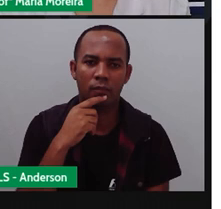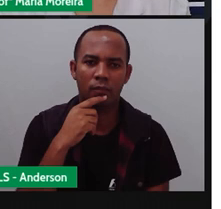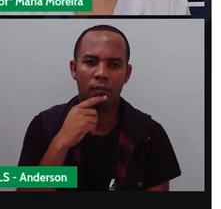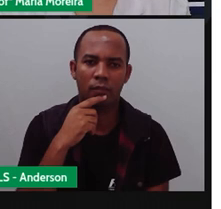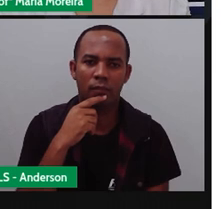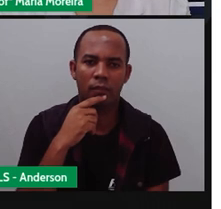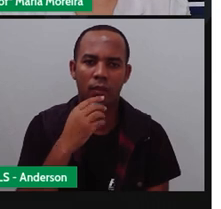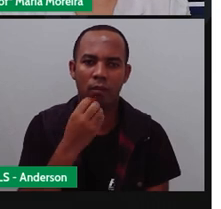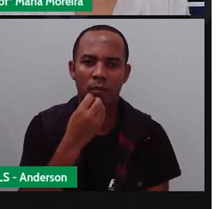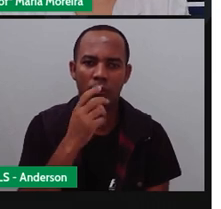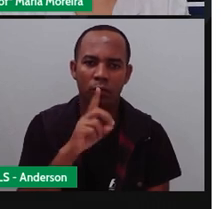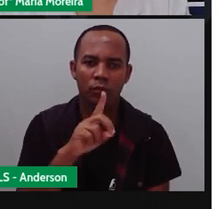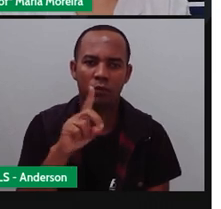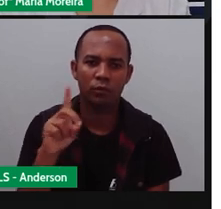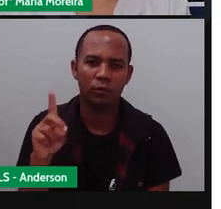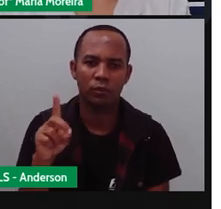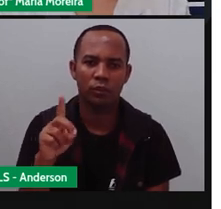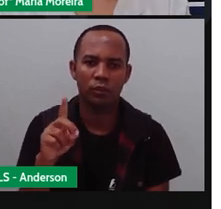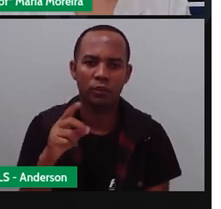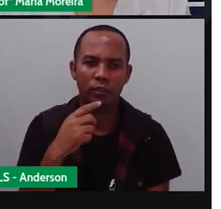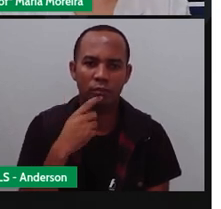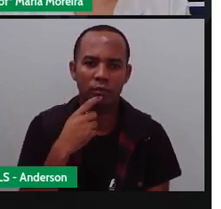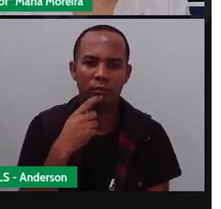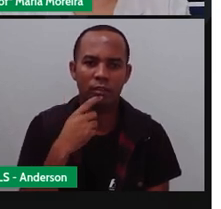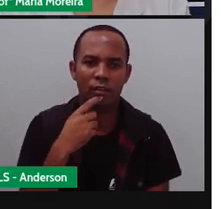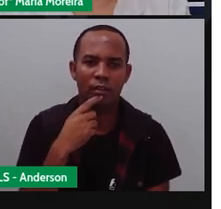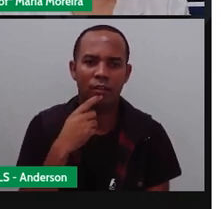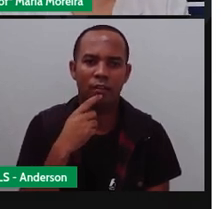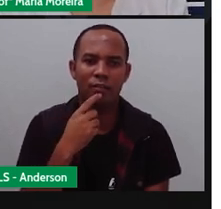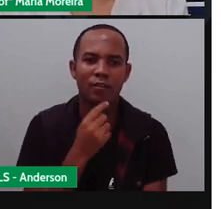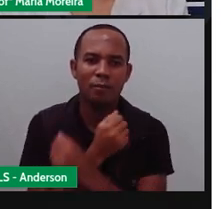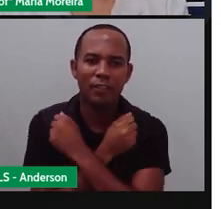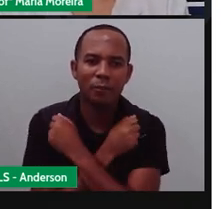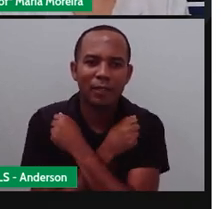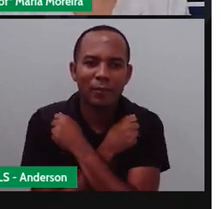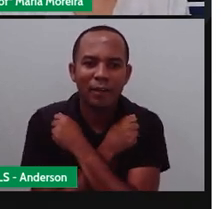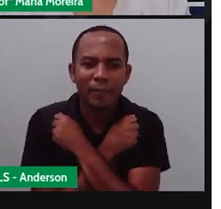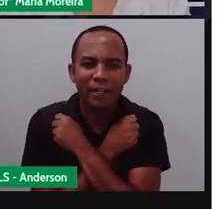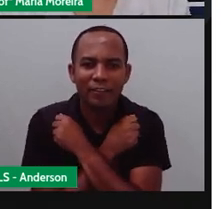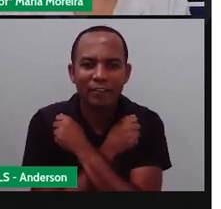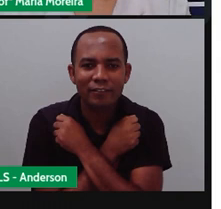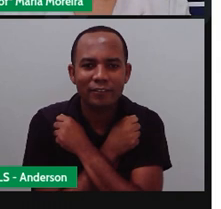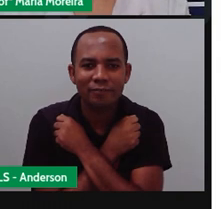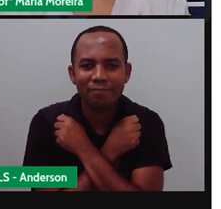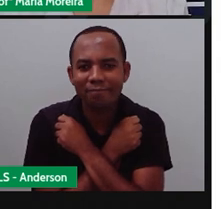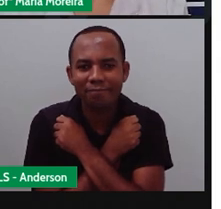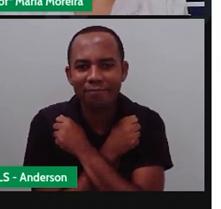Oi Cláudia já tem um tempinho que correndo aparece aqui nos comentários né Anderson